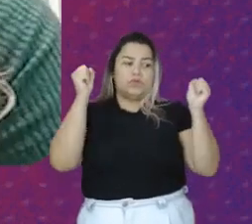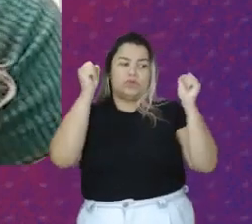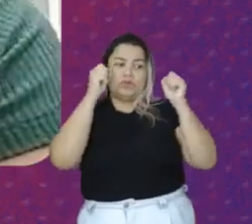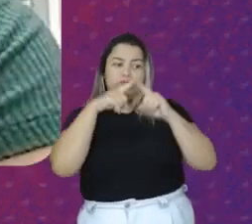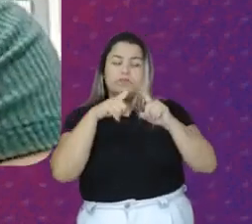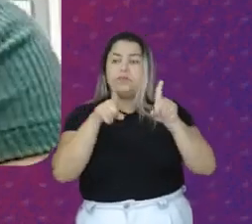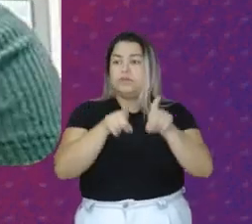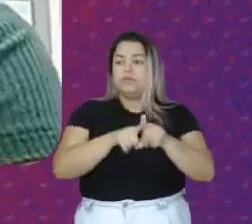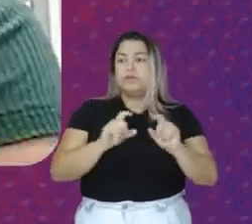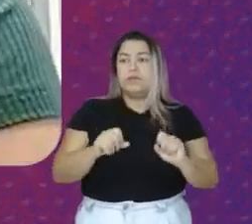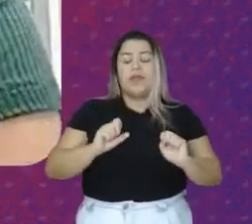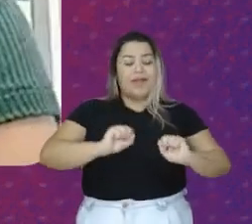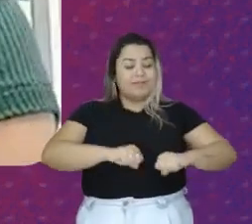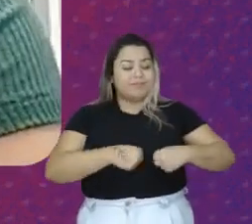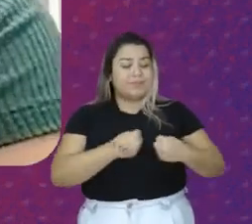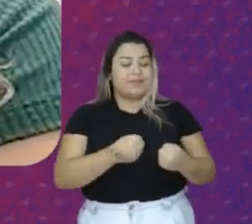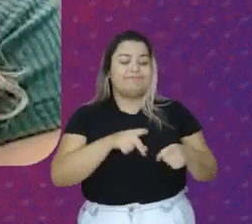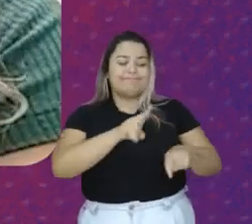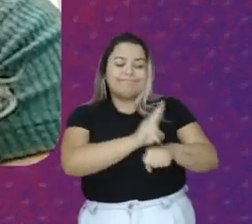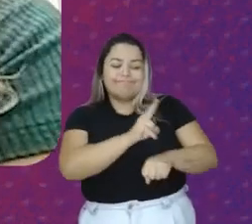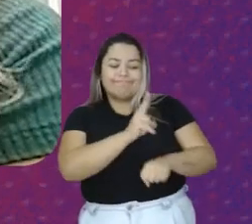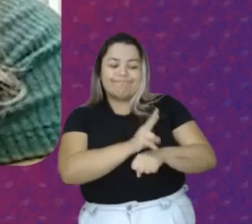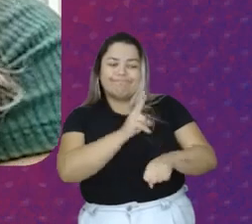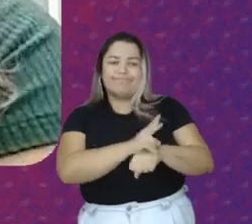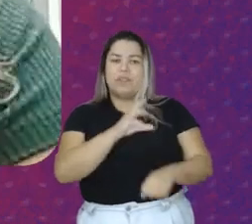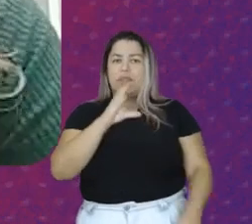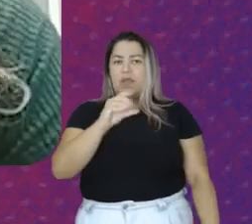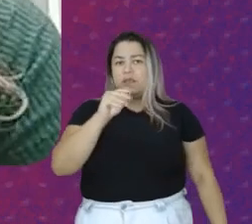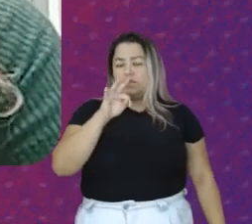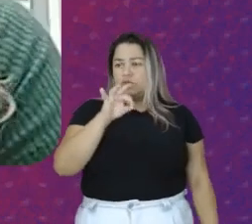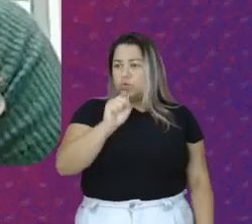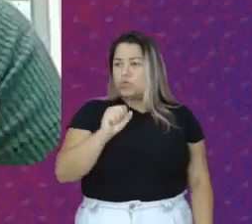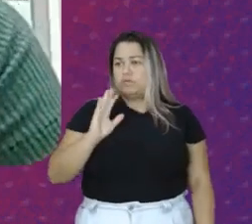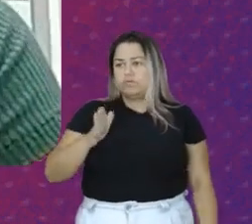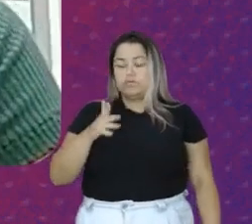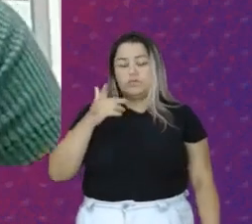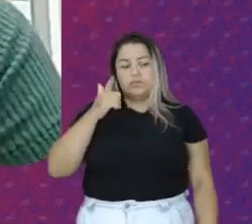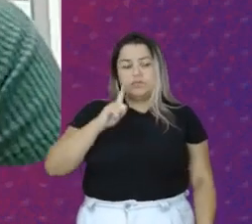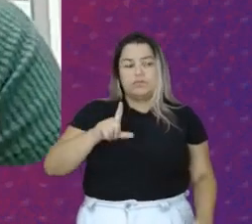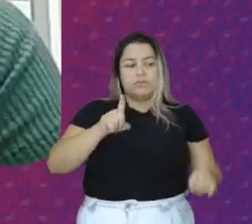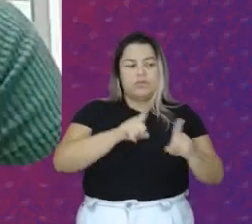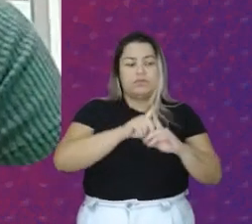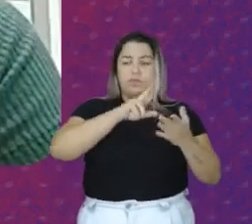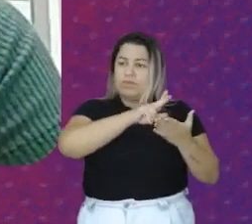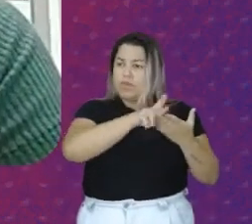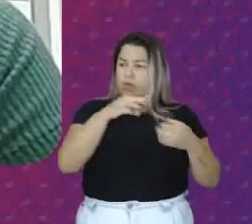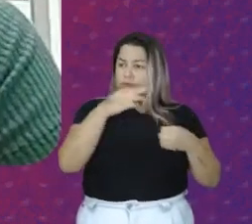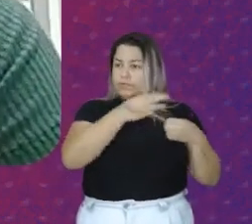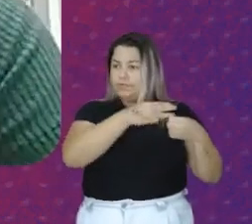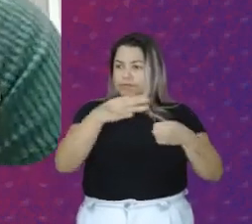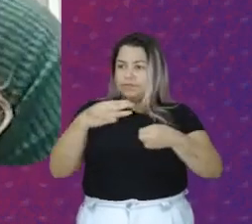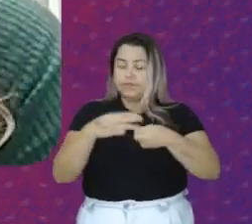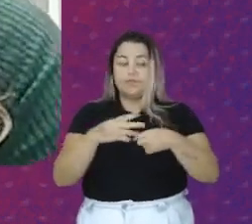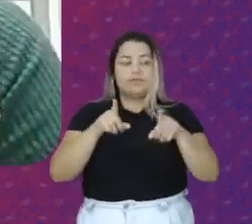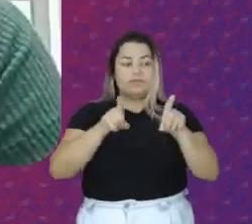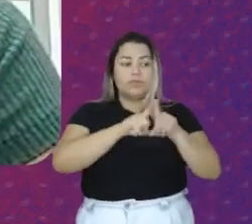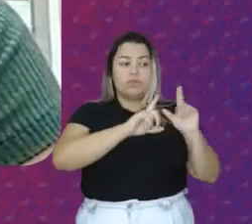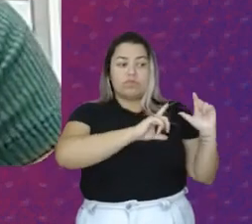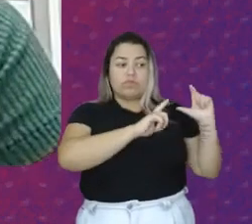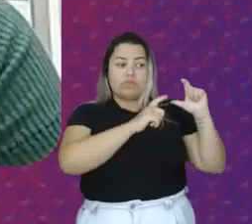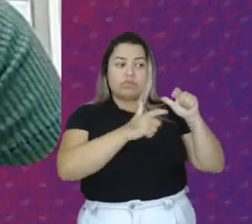foi, né, defender as cotas raciais, que era um debate que a gente já tinha superado, e em vários municípios aí a gente teve